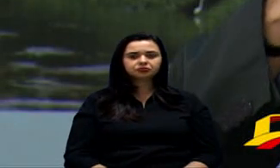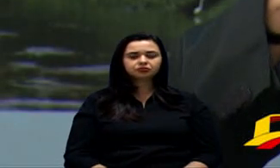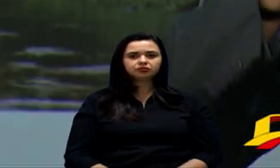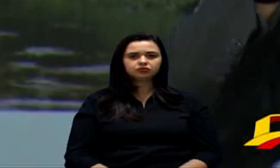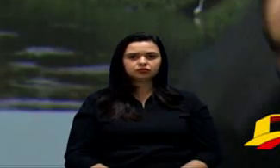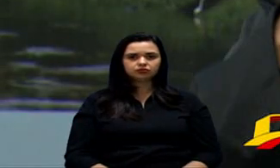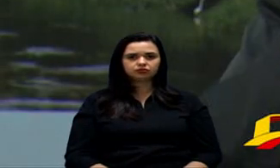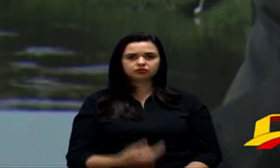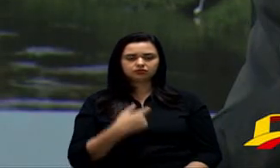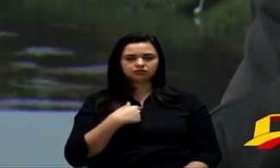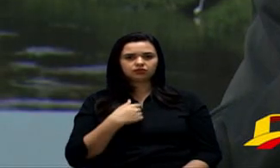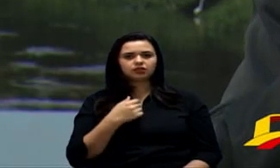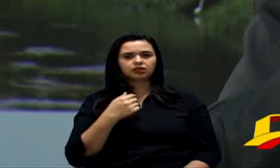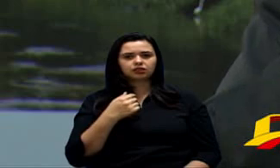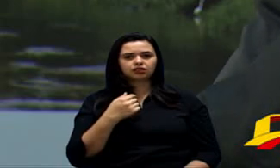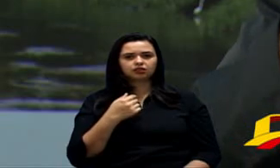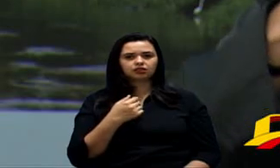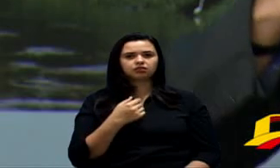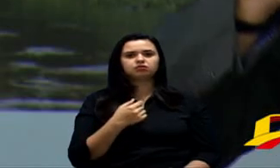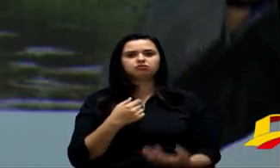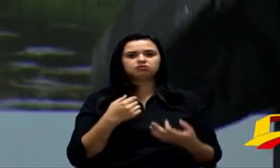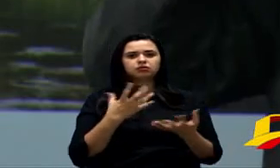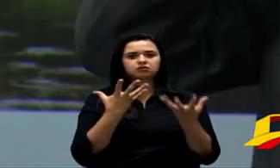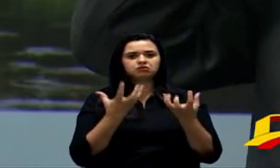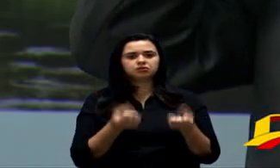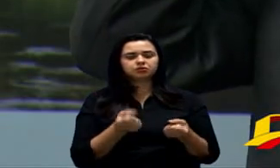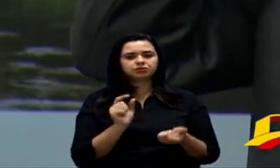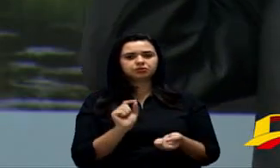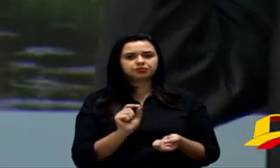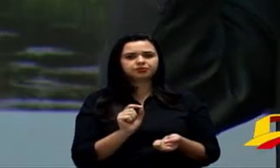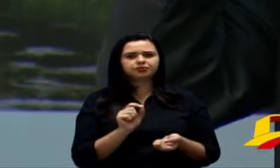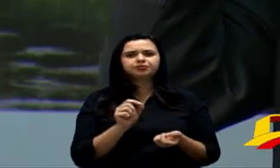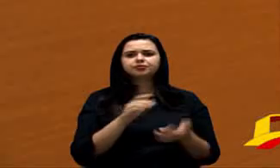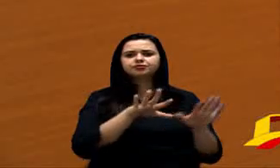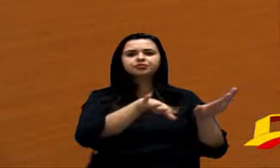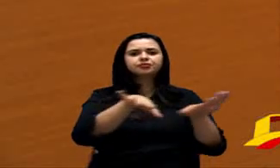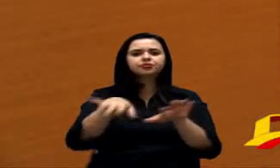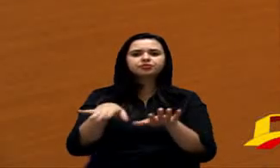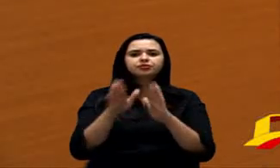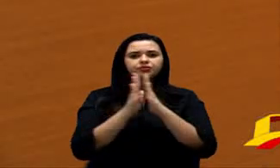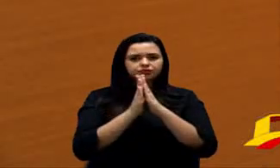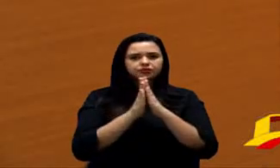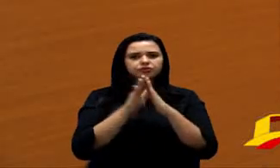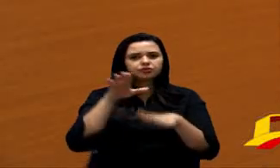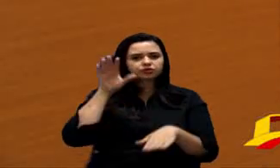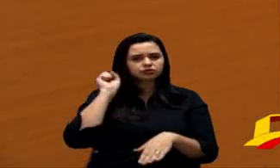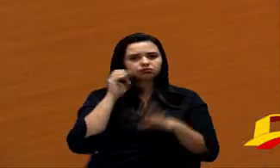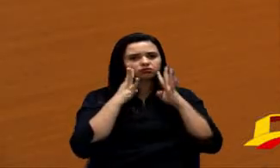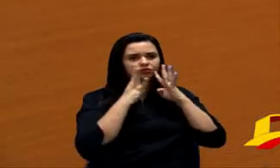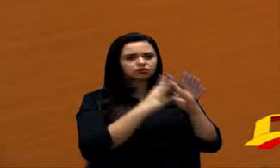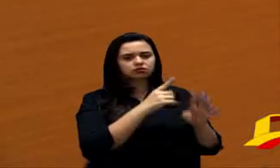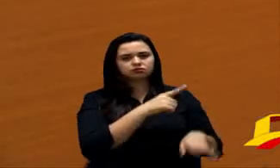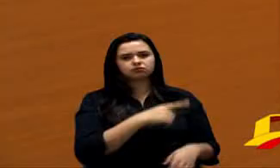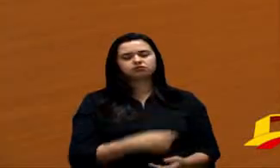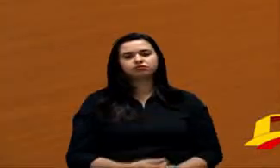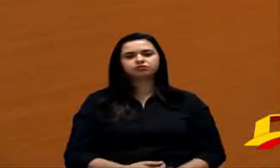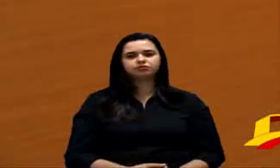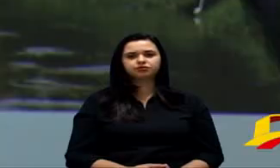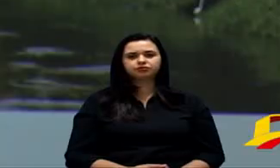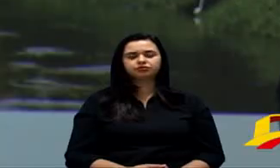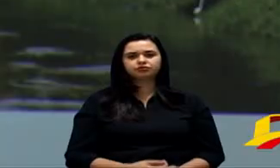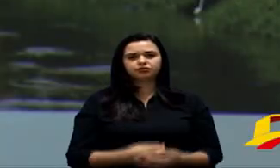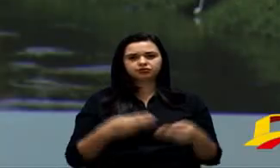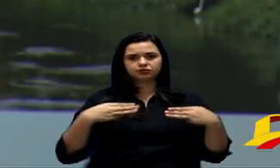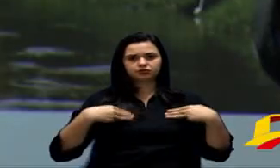Eu só sou a favor. Pessoal, por favor, vamos ouvir o orador. Secretário, o Ministério Público